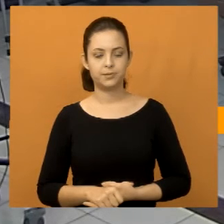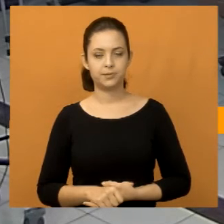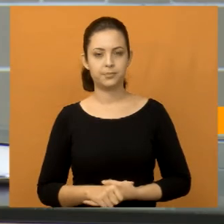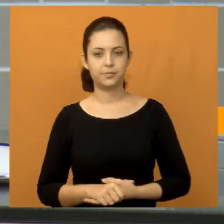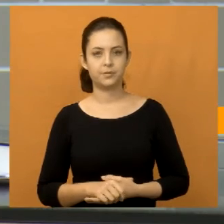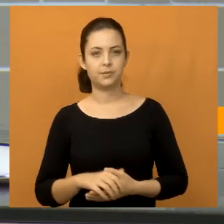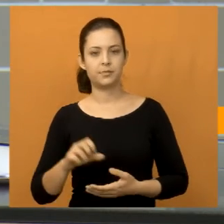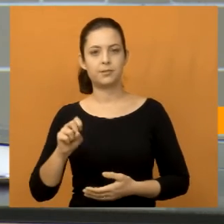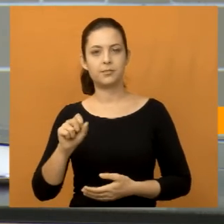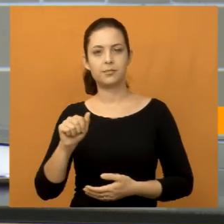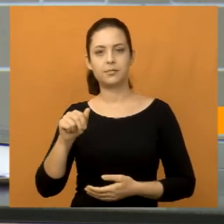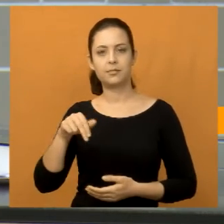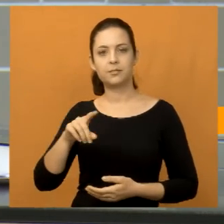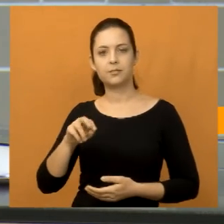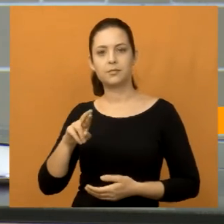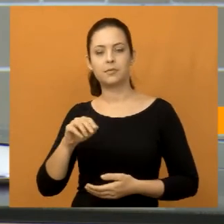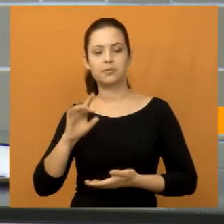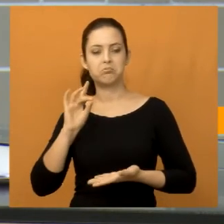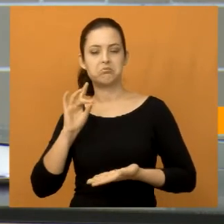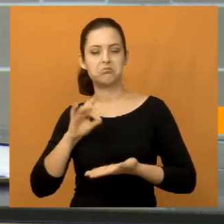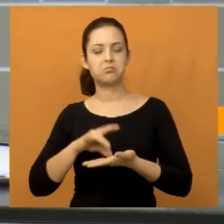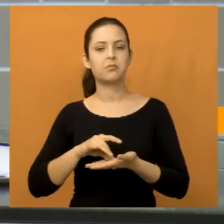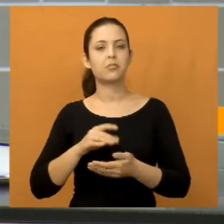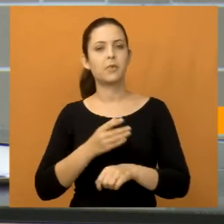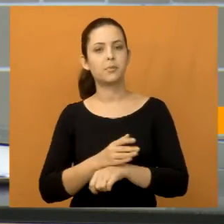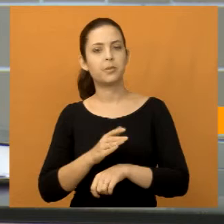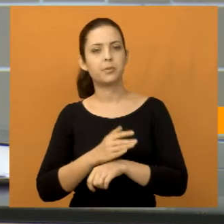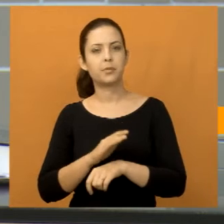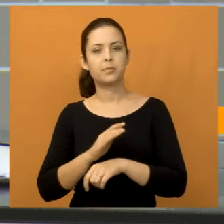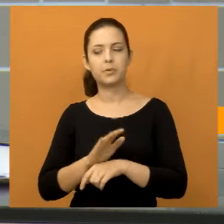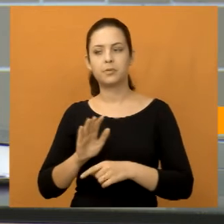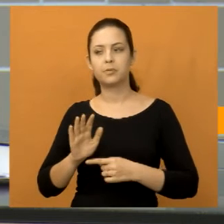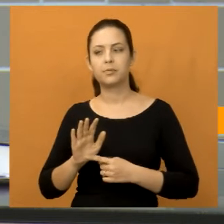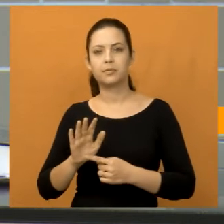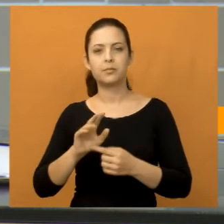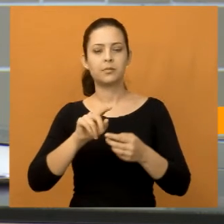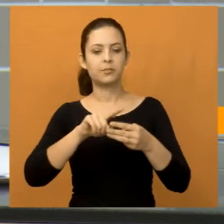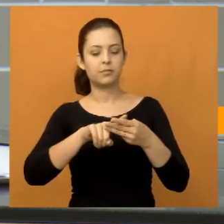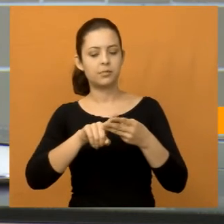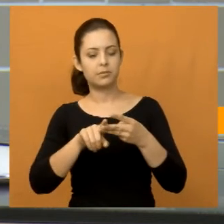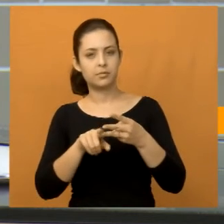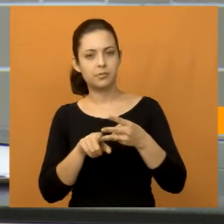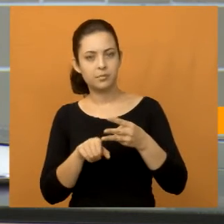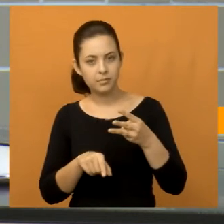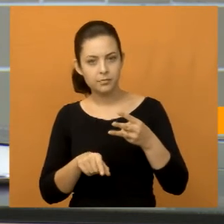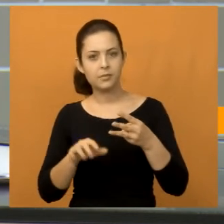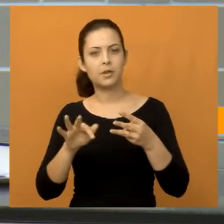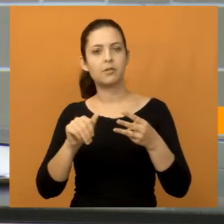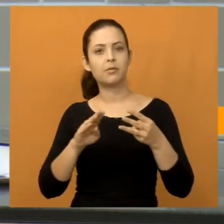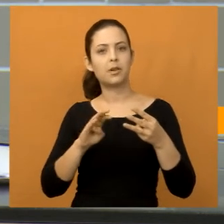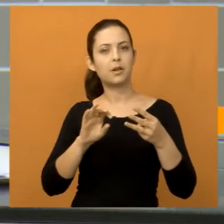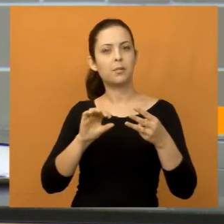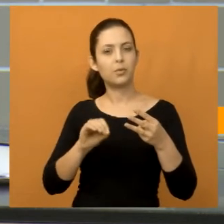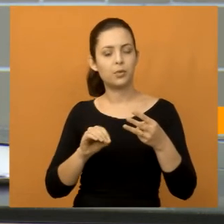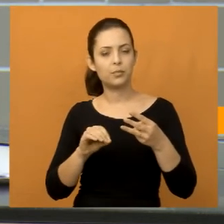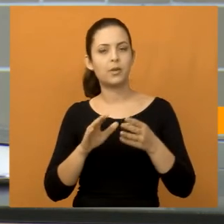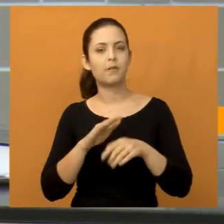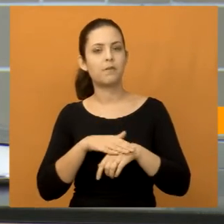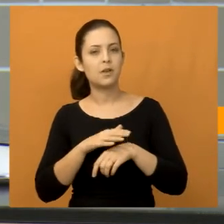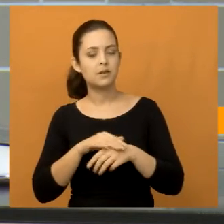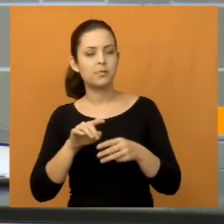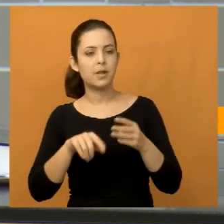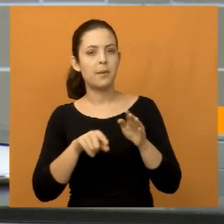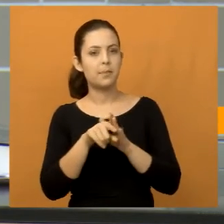Sandra confirmou a existência da prática de apresentação de 3 orçamentos por parte de Fábio Fagionato, bem